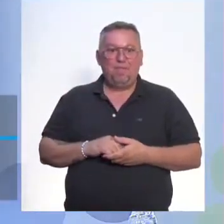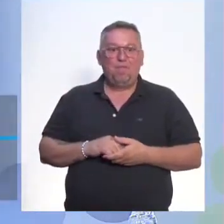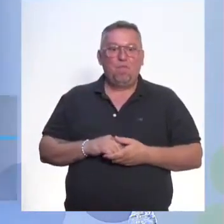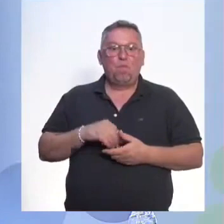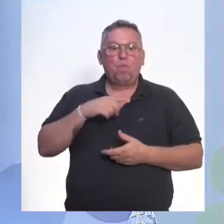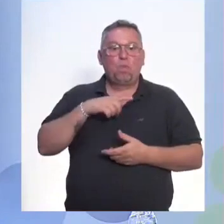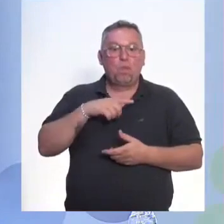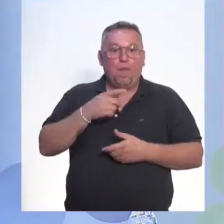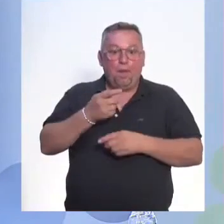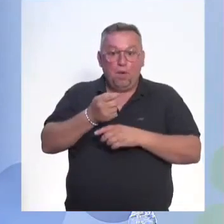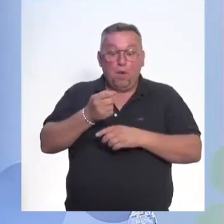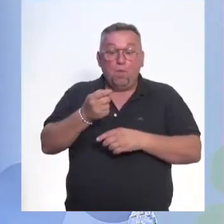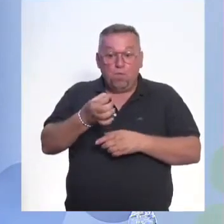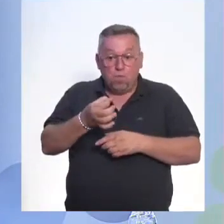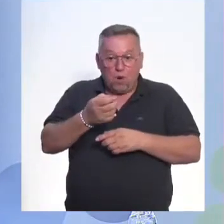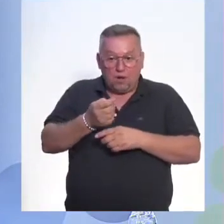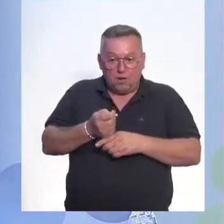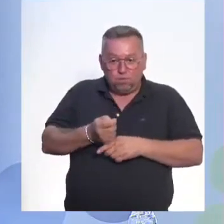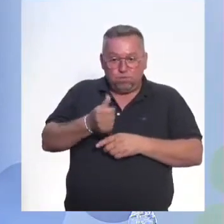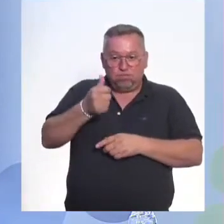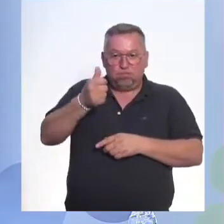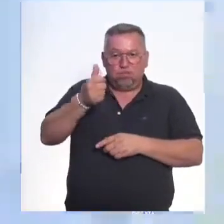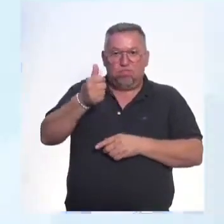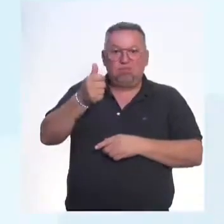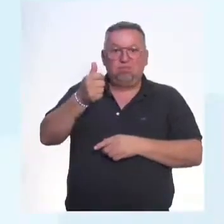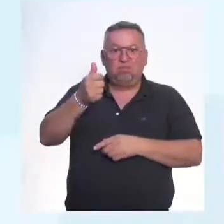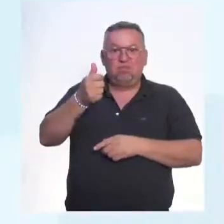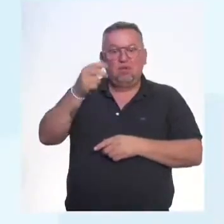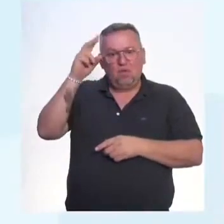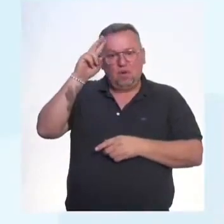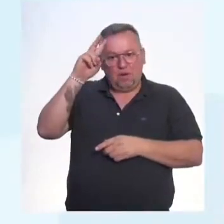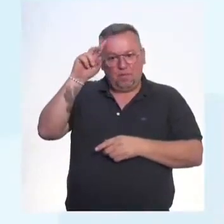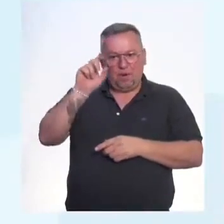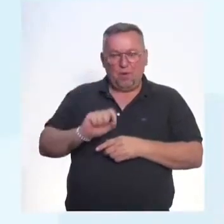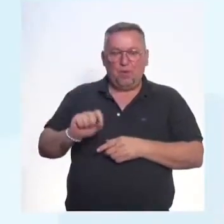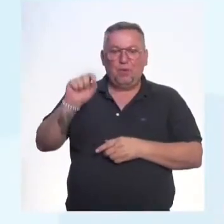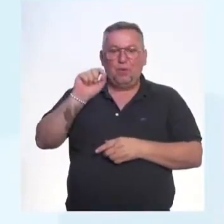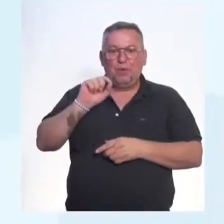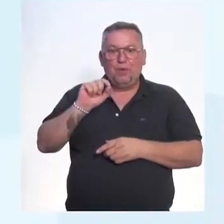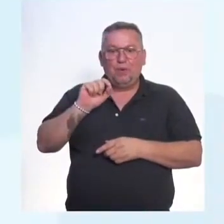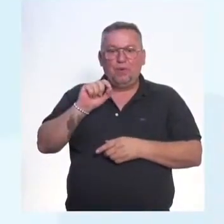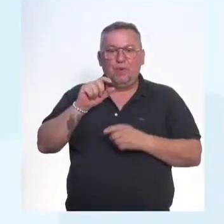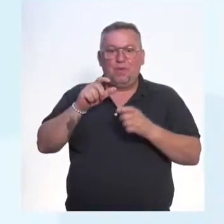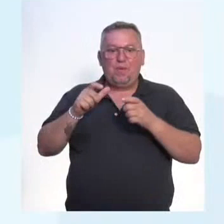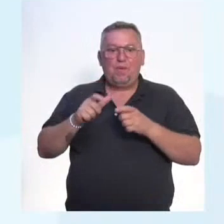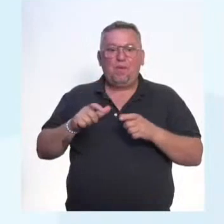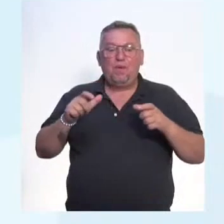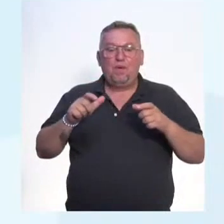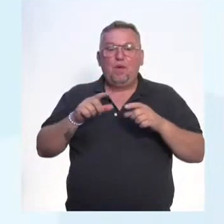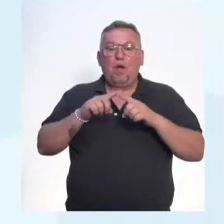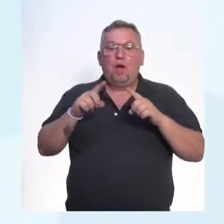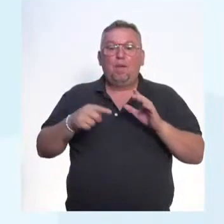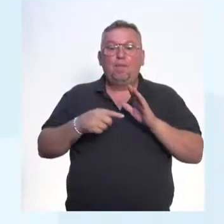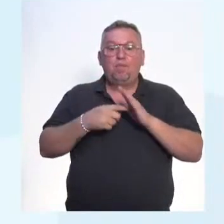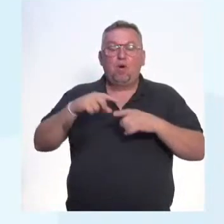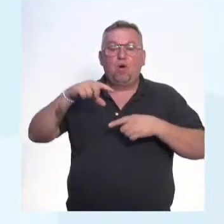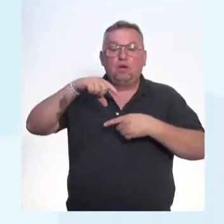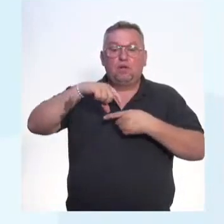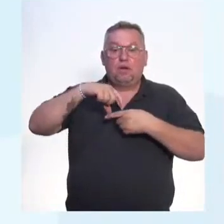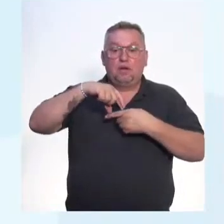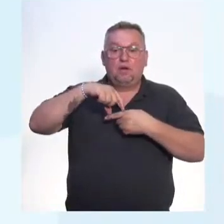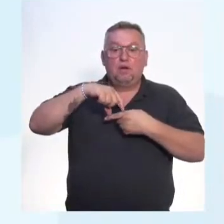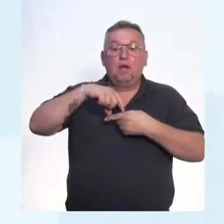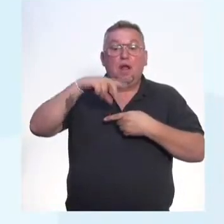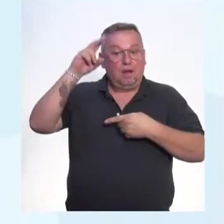o lançamento de uma moeda. Vou começar a lembrar para vocês o espaço amostral. Lembra